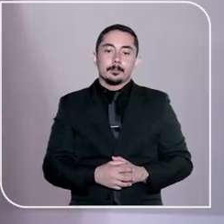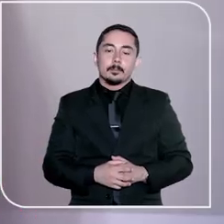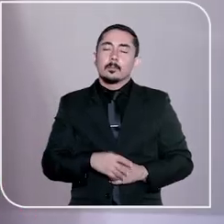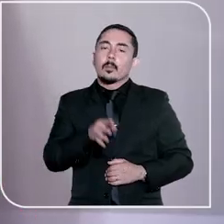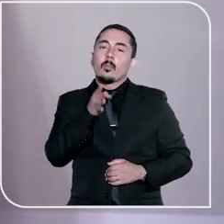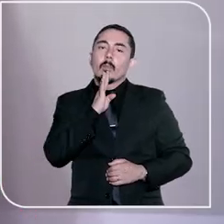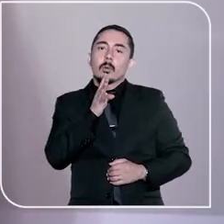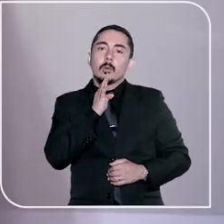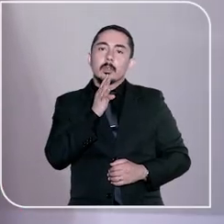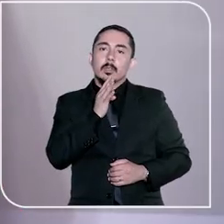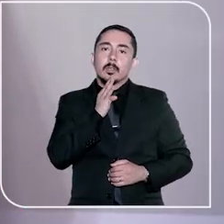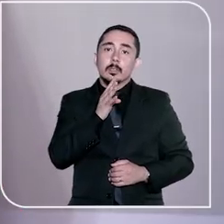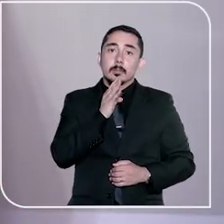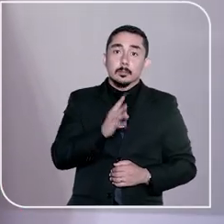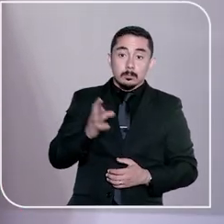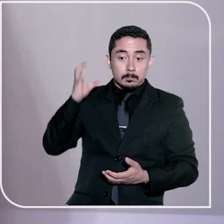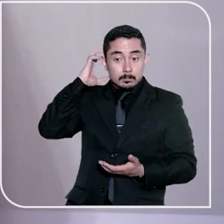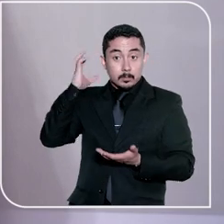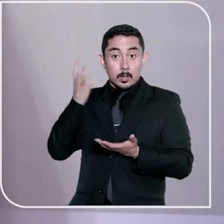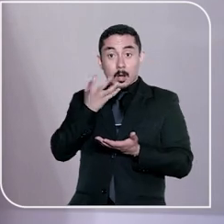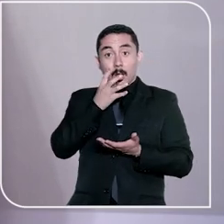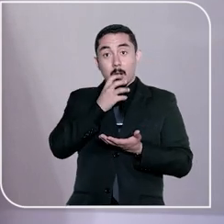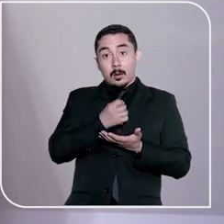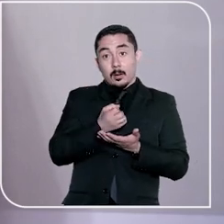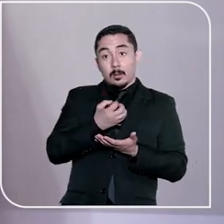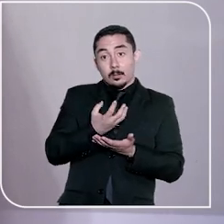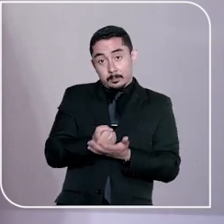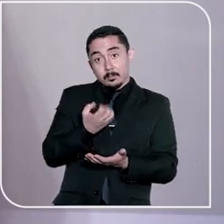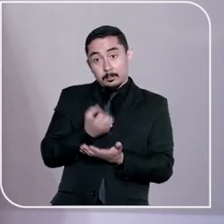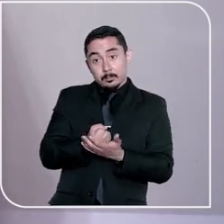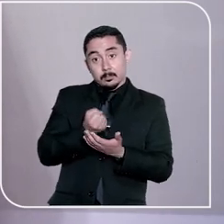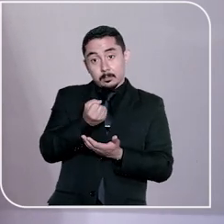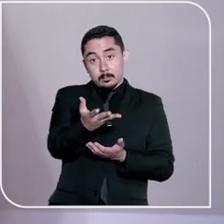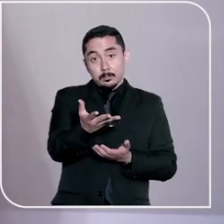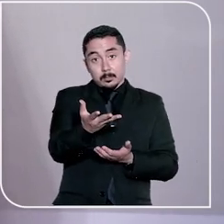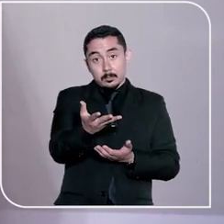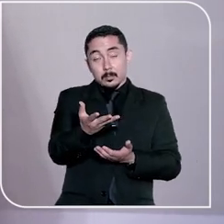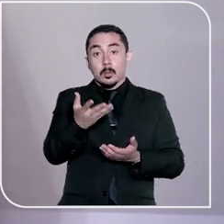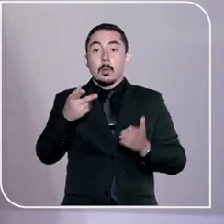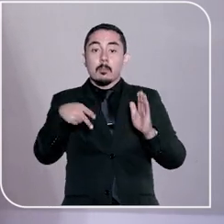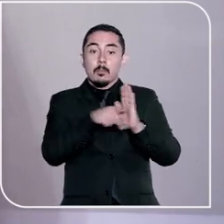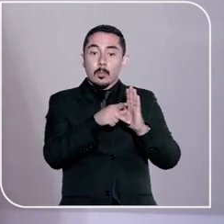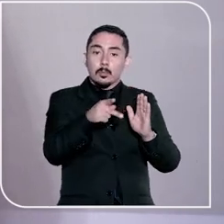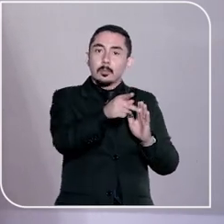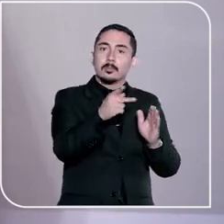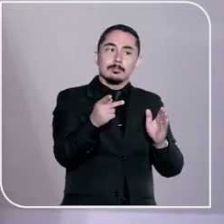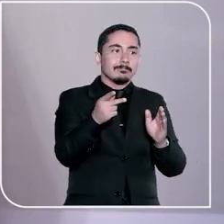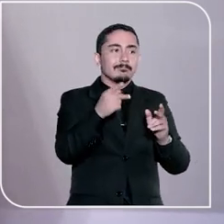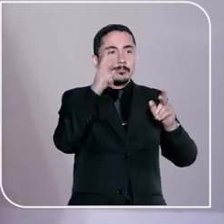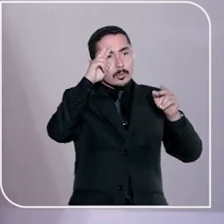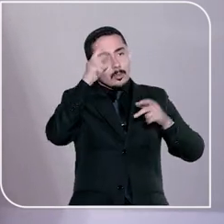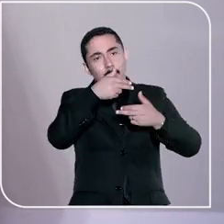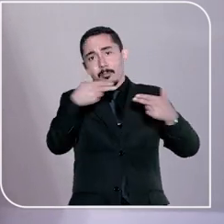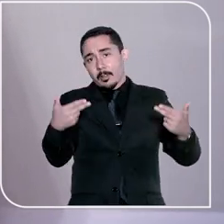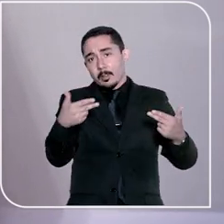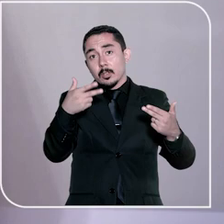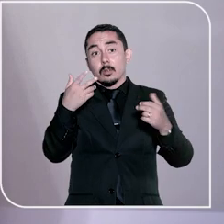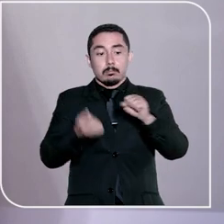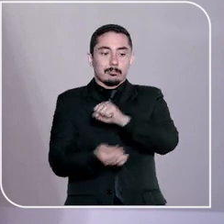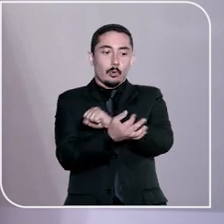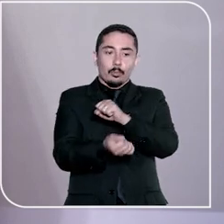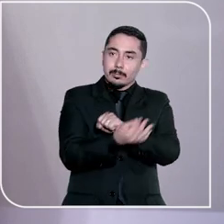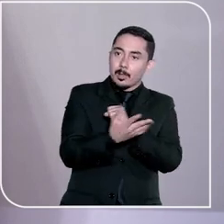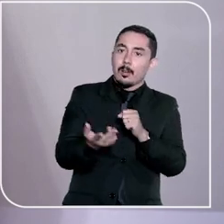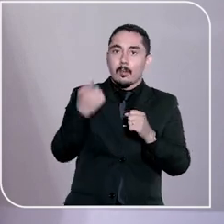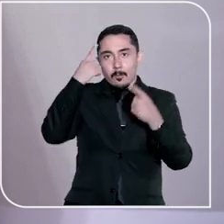planta Você já conhece o podcast do STJ contando causas já falamos sobre corrupção violência